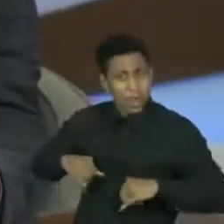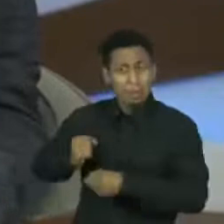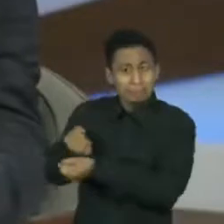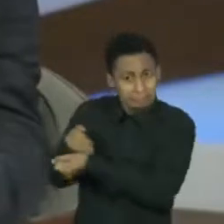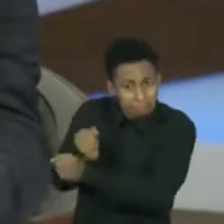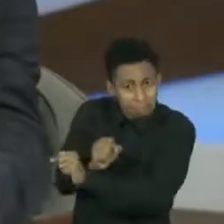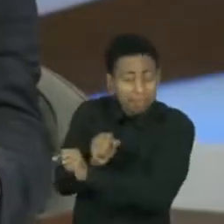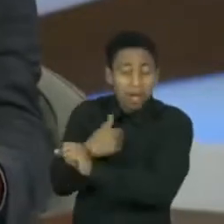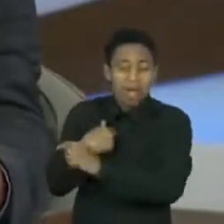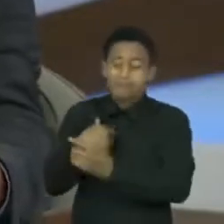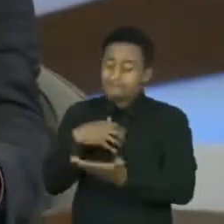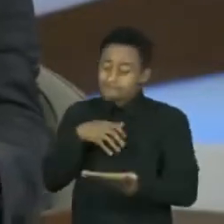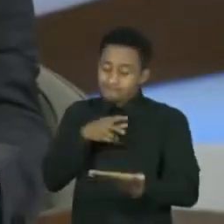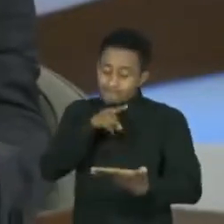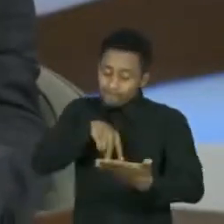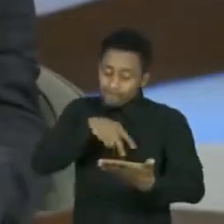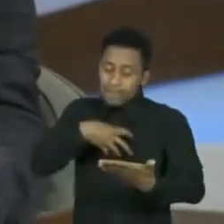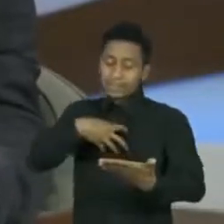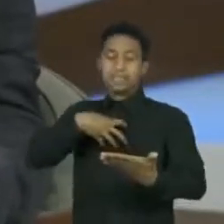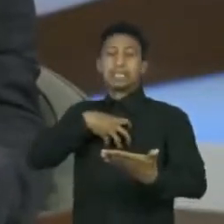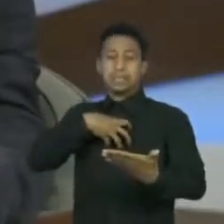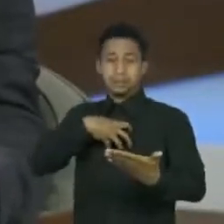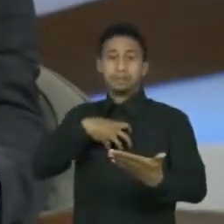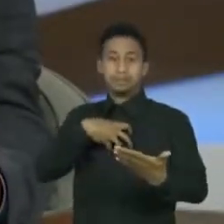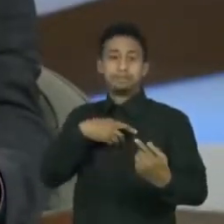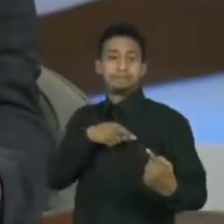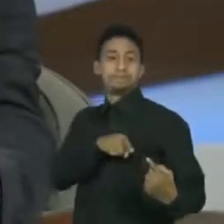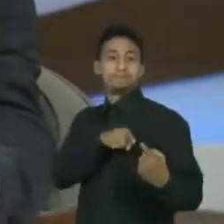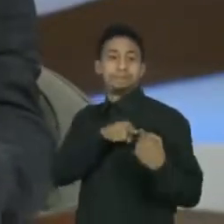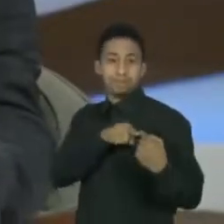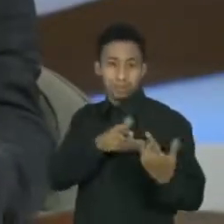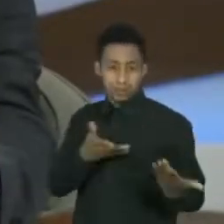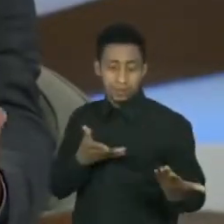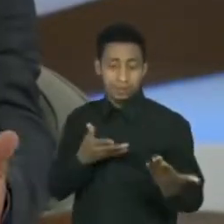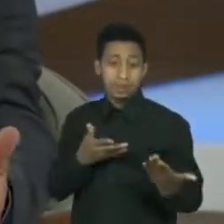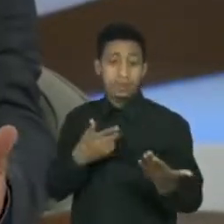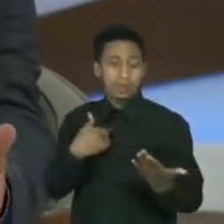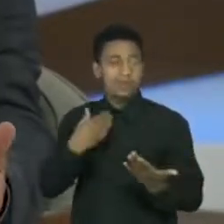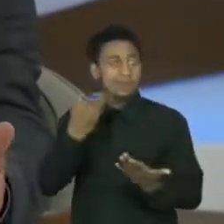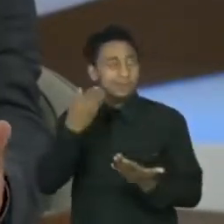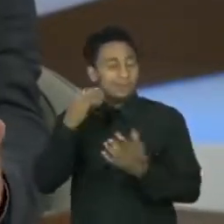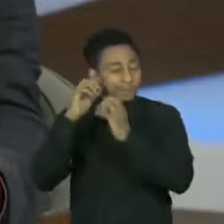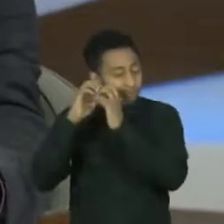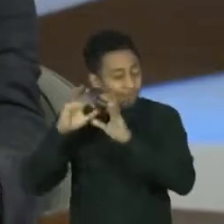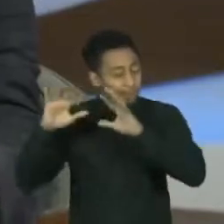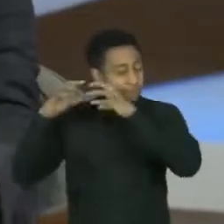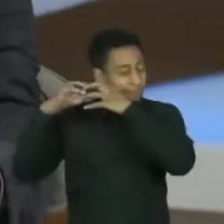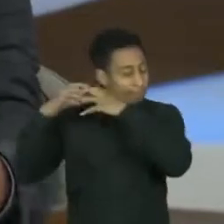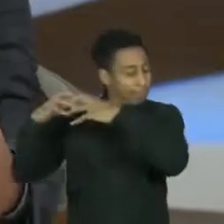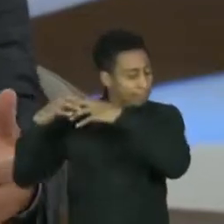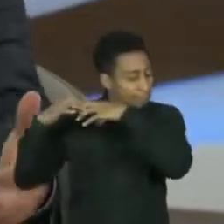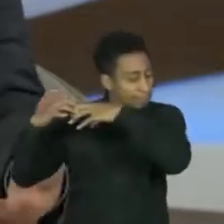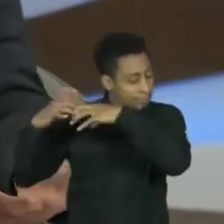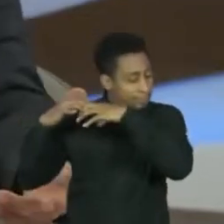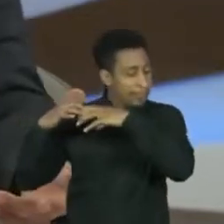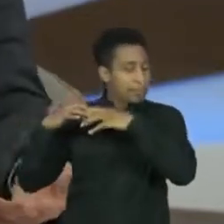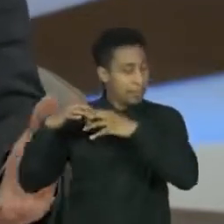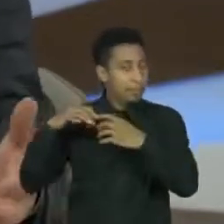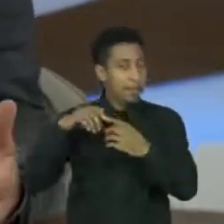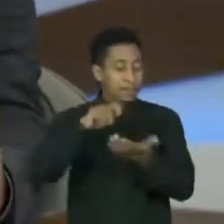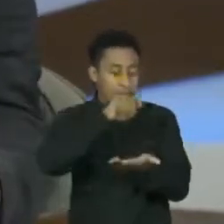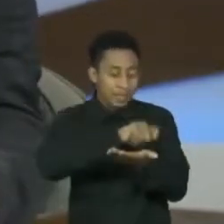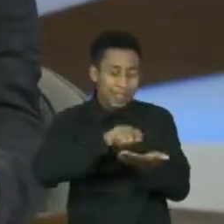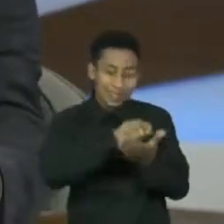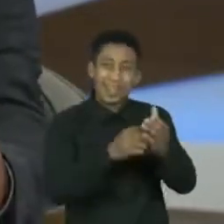identificação com os personagens né enquanto eu pensava nelas escrevia sobre elas acho que as maiores